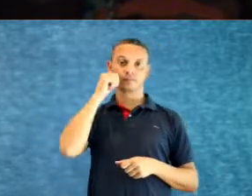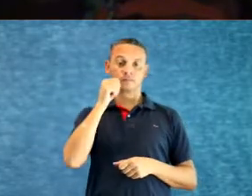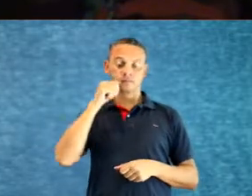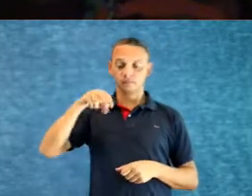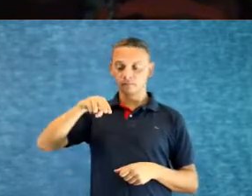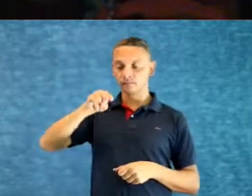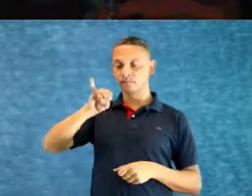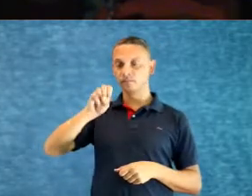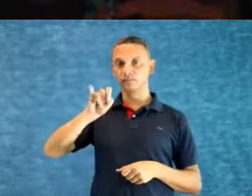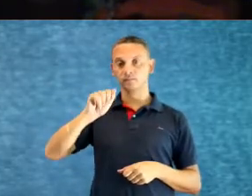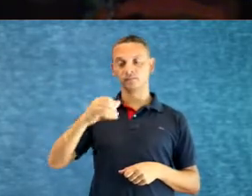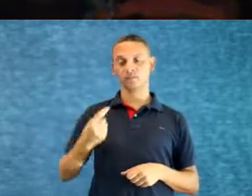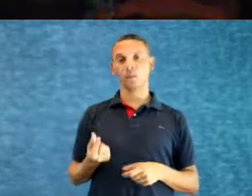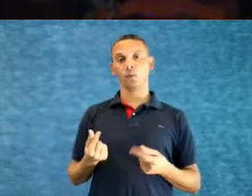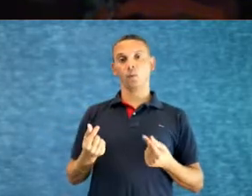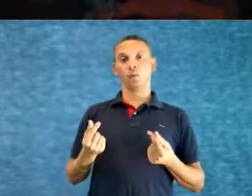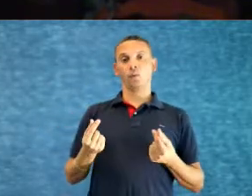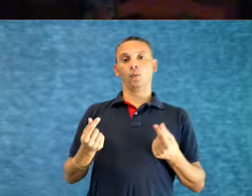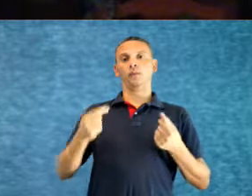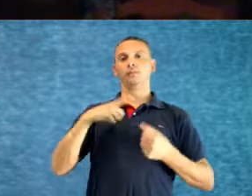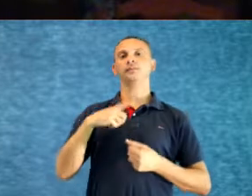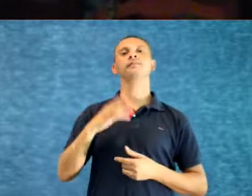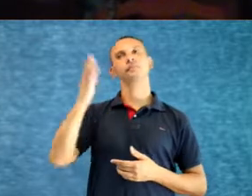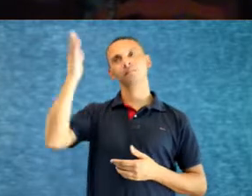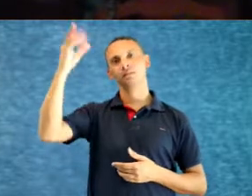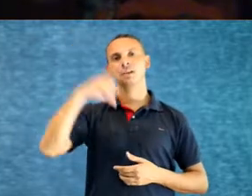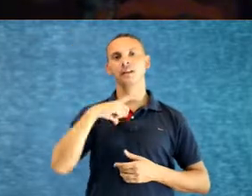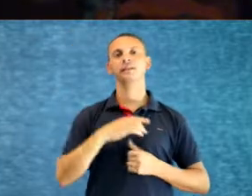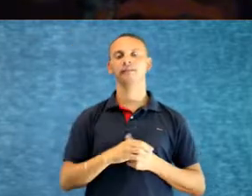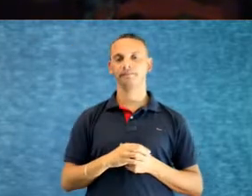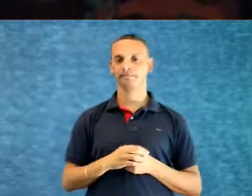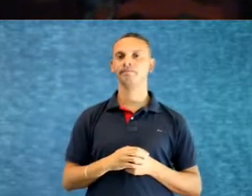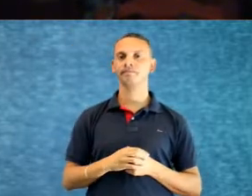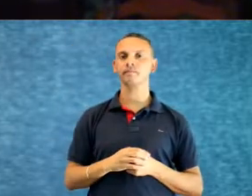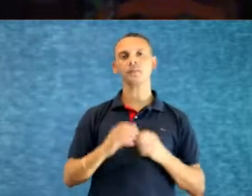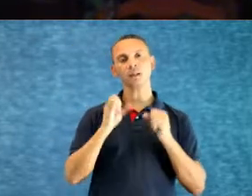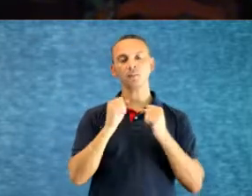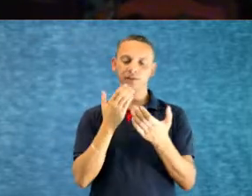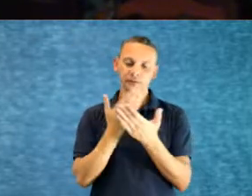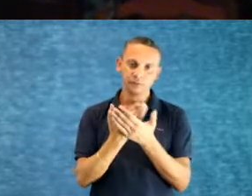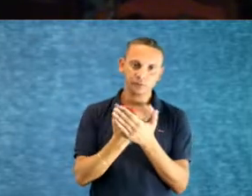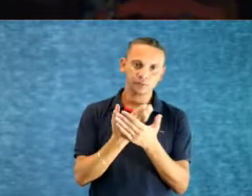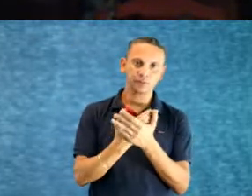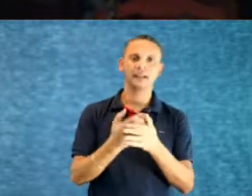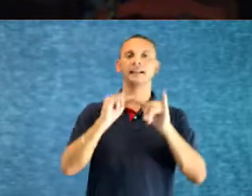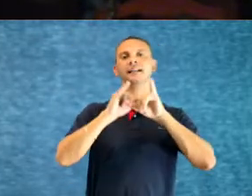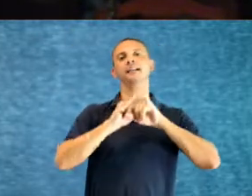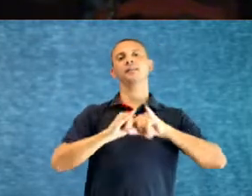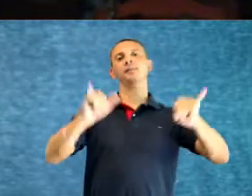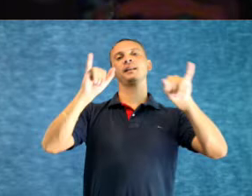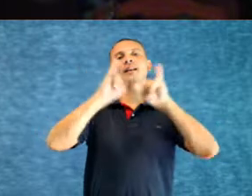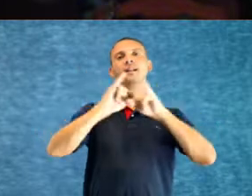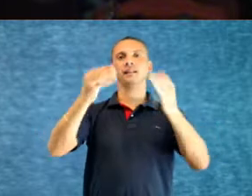pais se mudam, começa a haver uma pressão muito grande contra os portugueses, vão invadir, inclusive, o